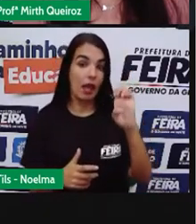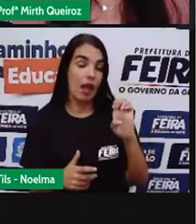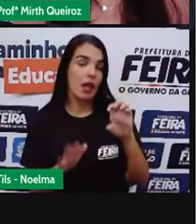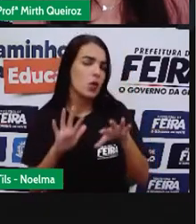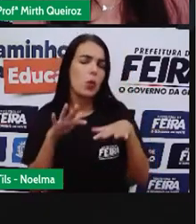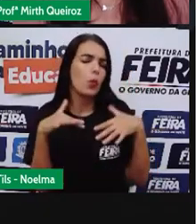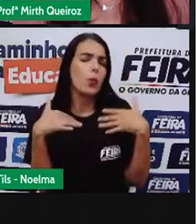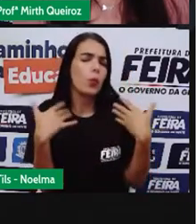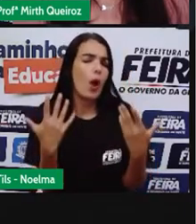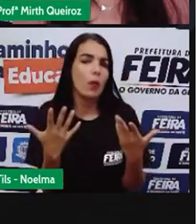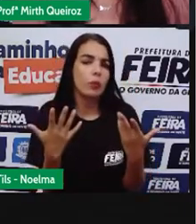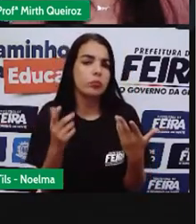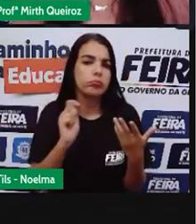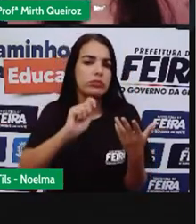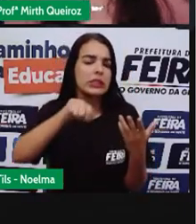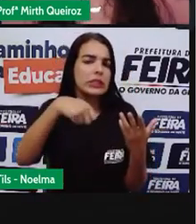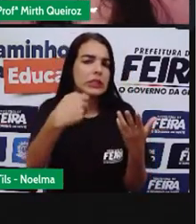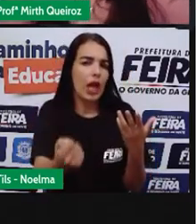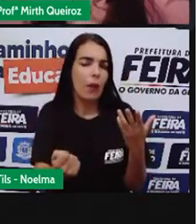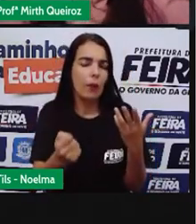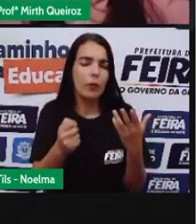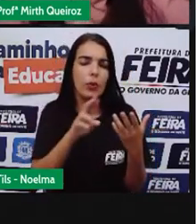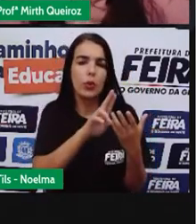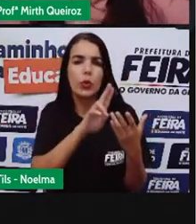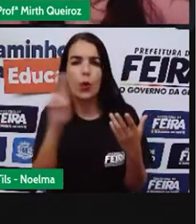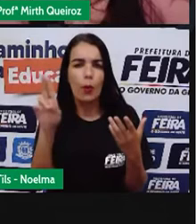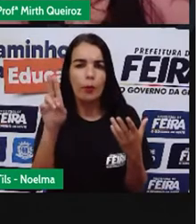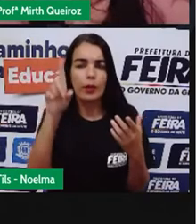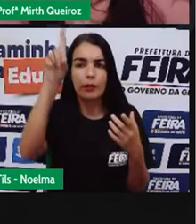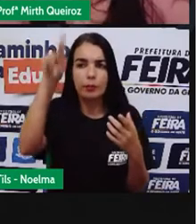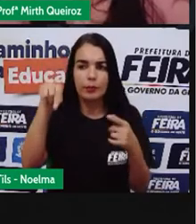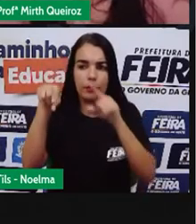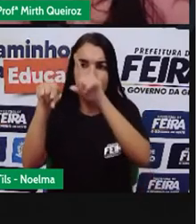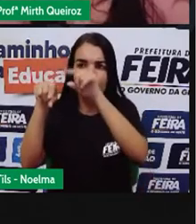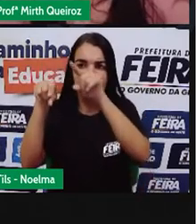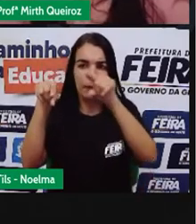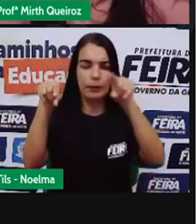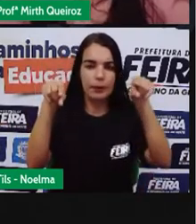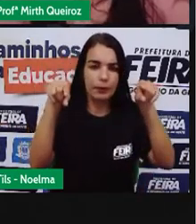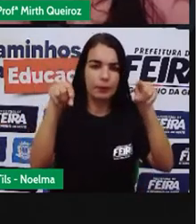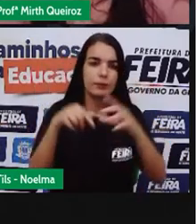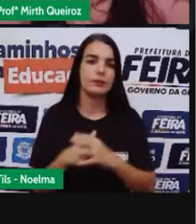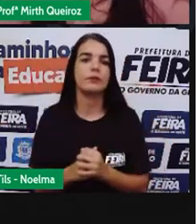Qual a alternativa correta? Um minuto.